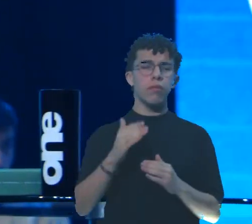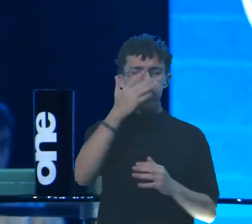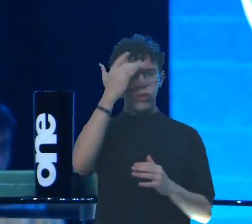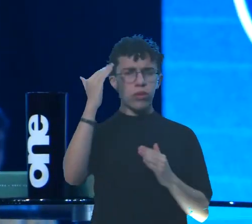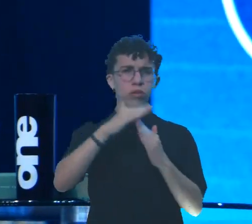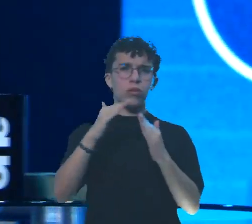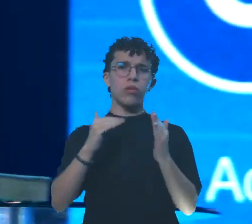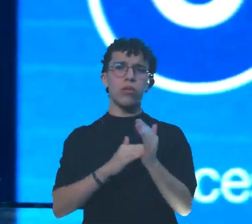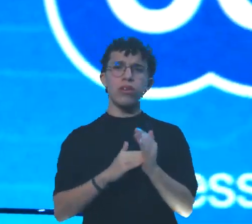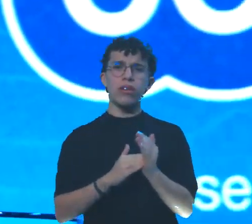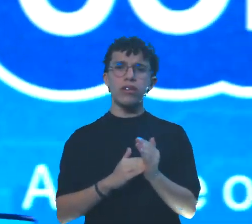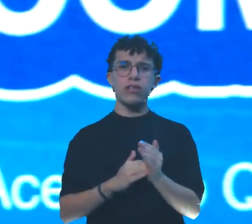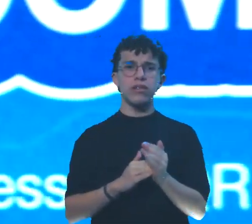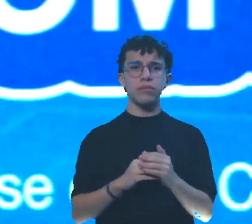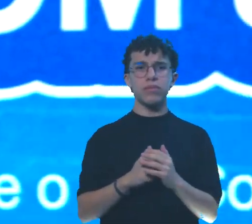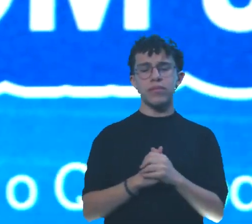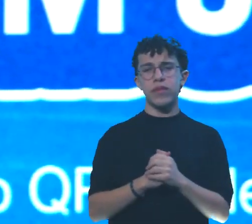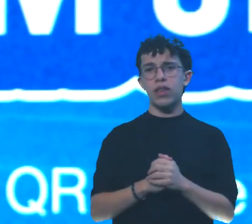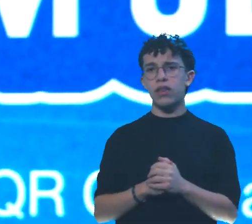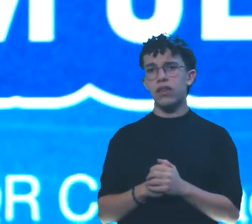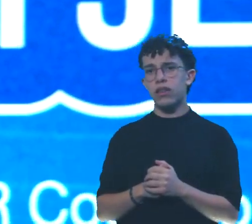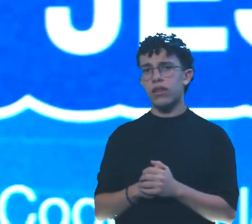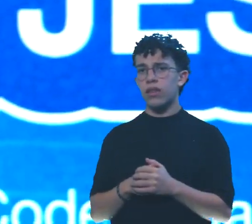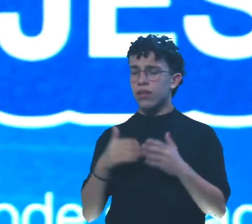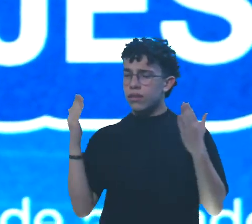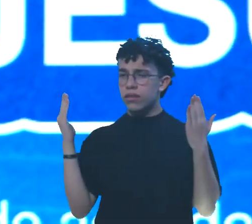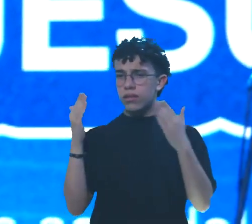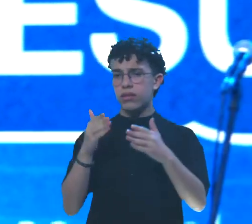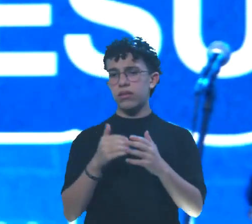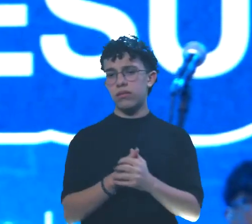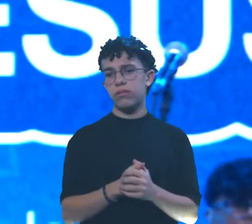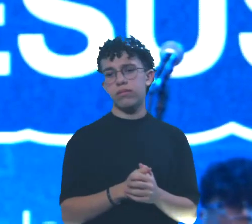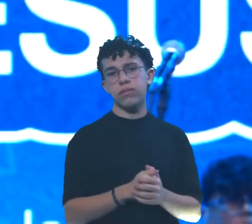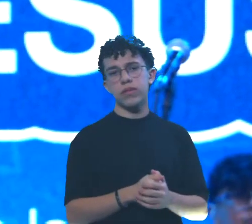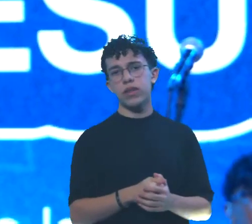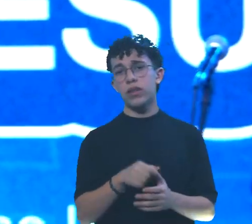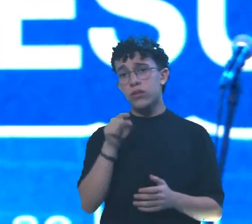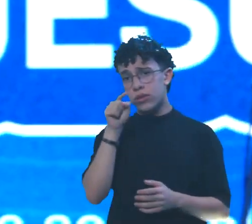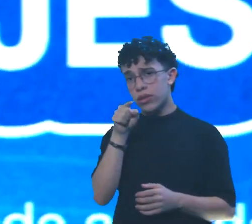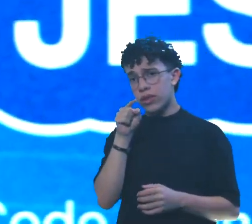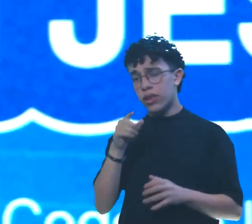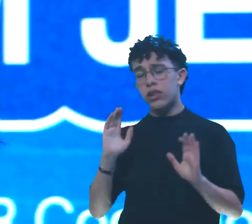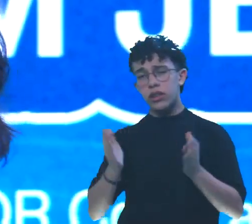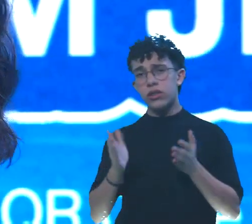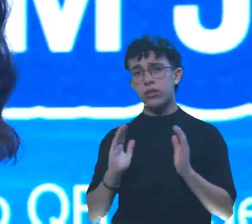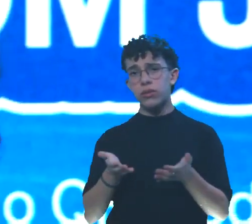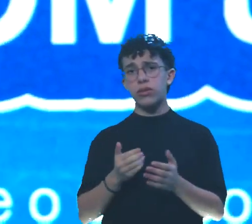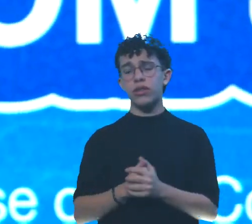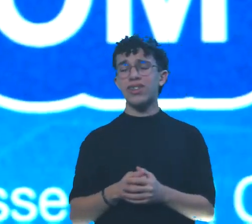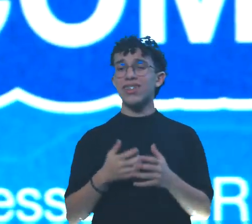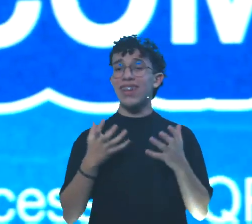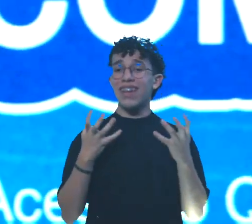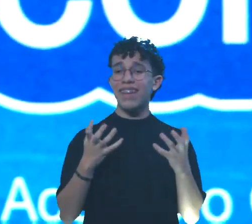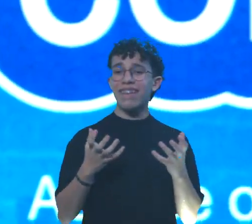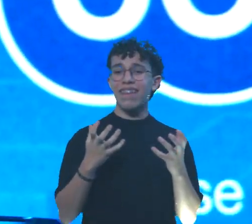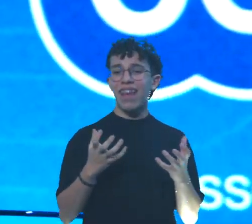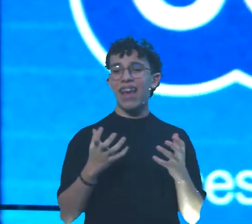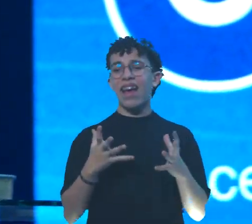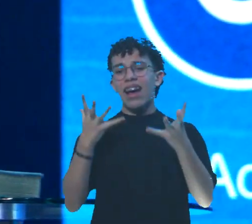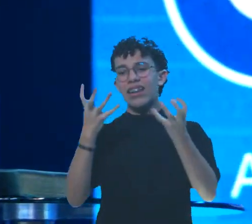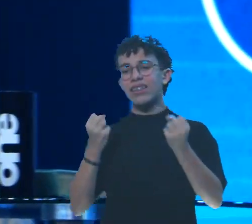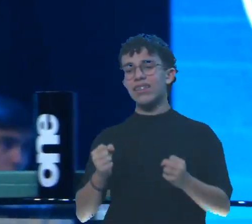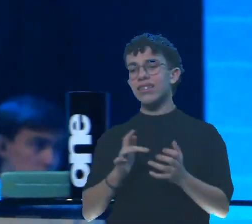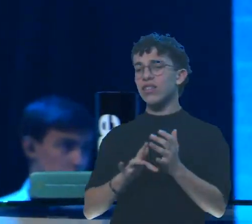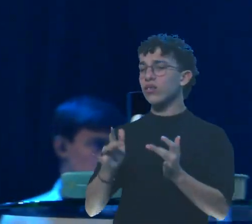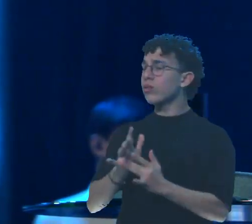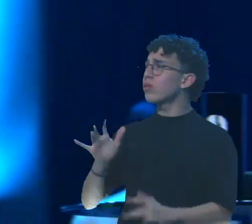olhos. Feche os olhos aí no seu lugar. E você que hoje quer decidir, quer falar: Senhor,